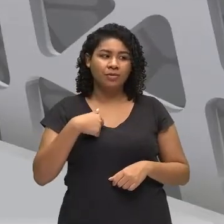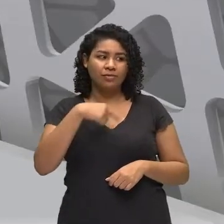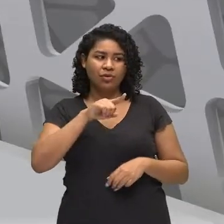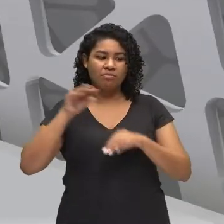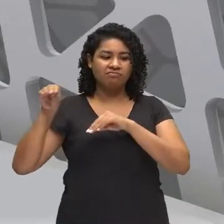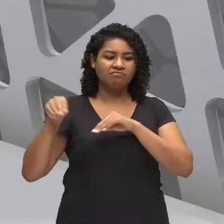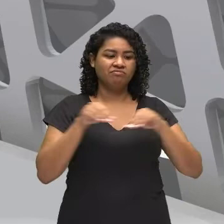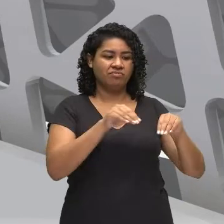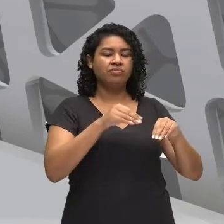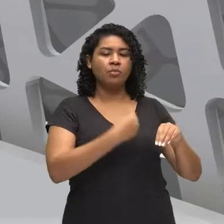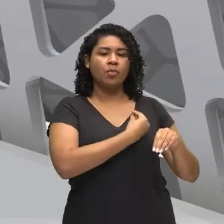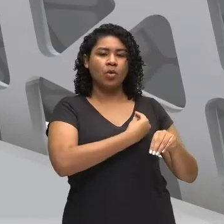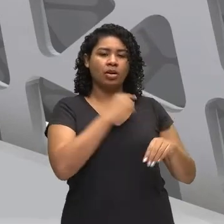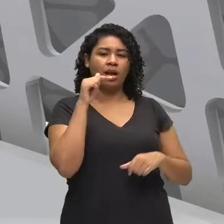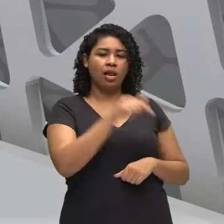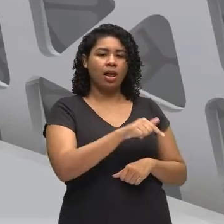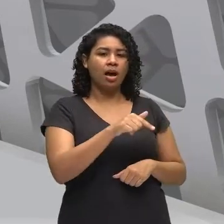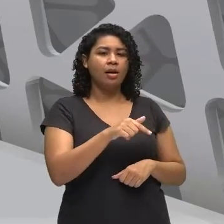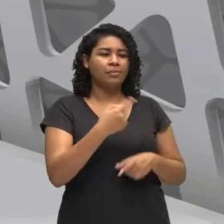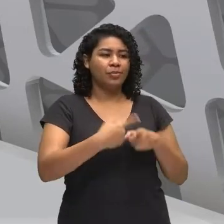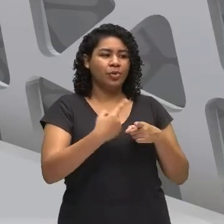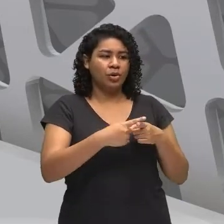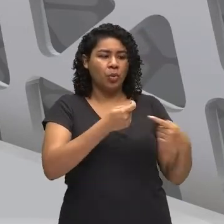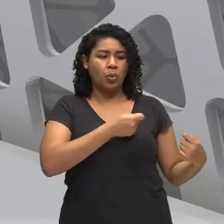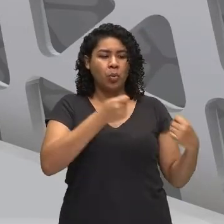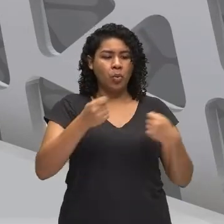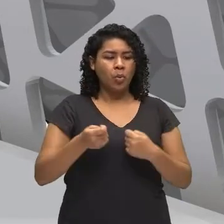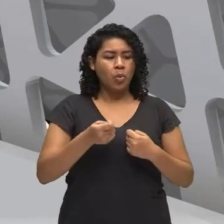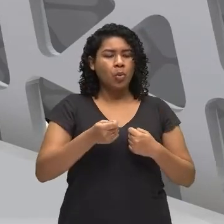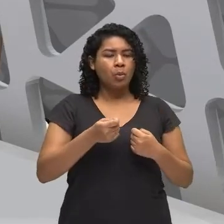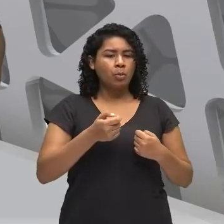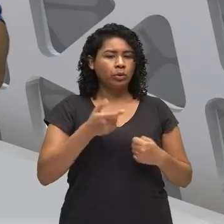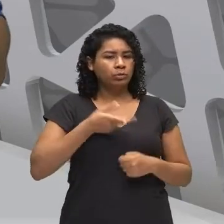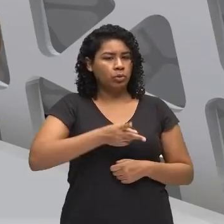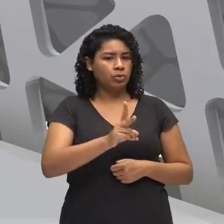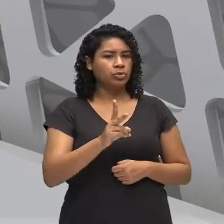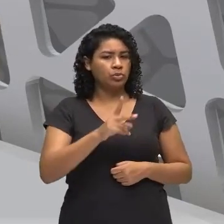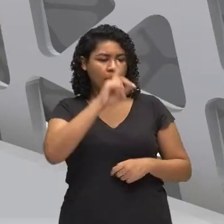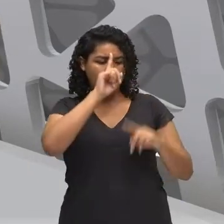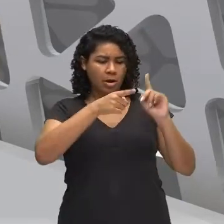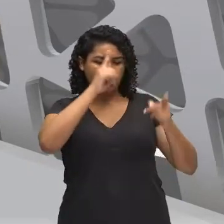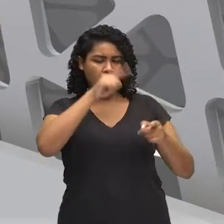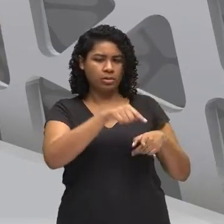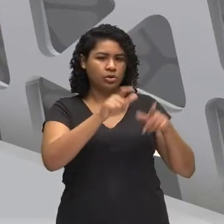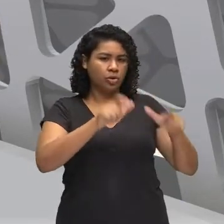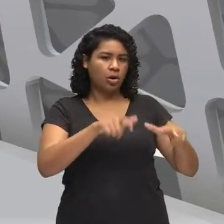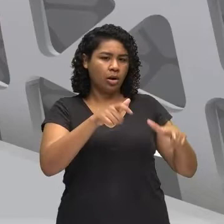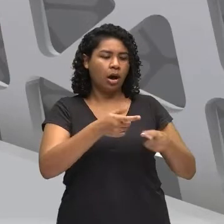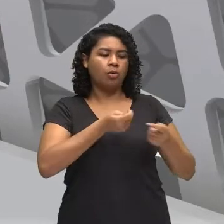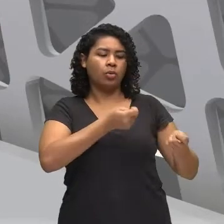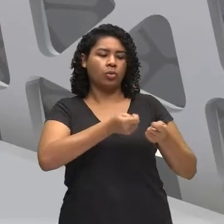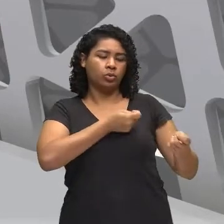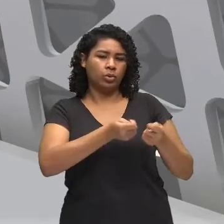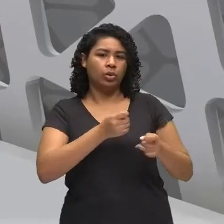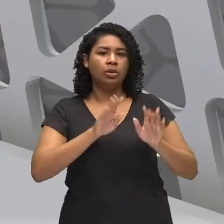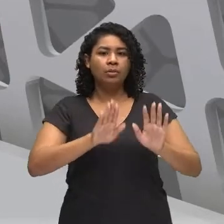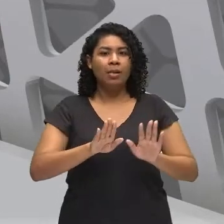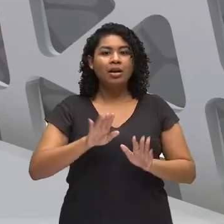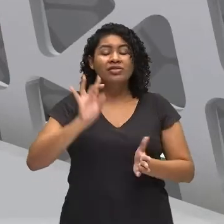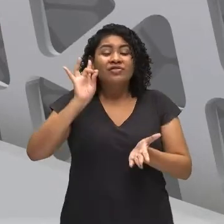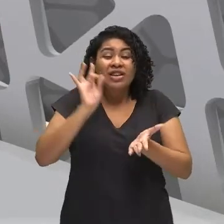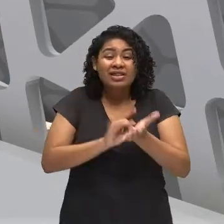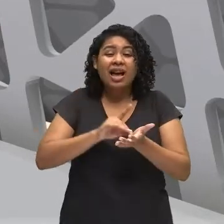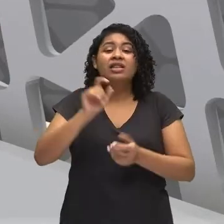minha posse sobre ele, tá? Mas nós temos que lembrar também que quem de fato vai iniciar esse processo de